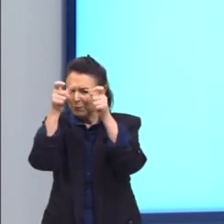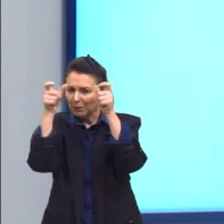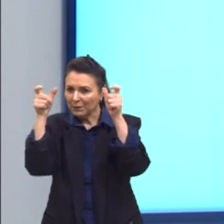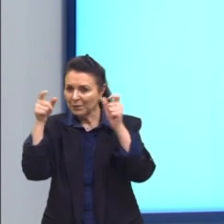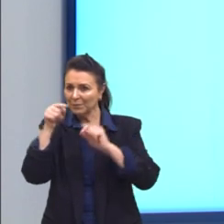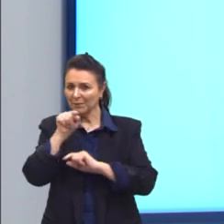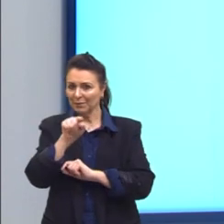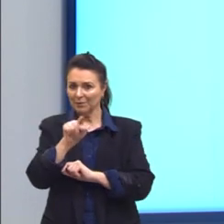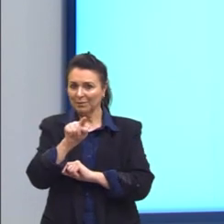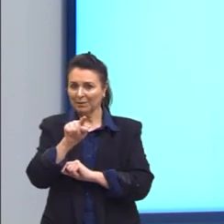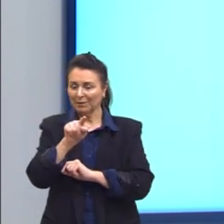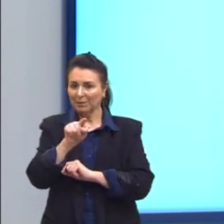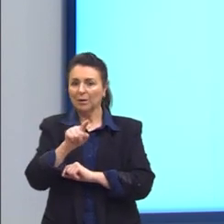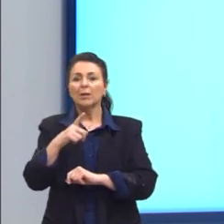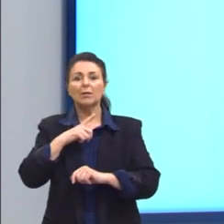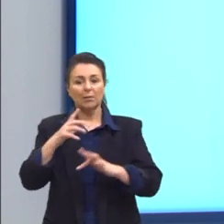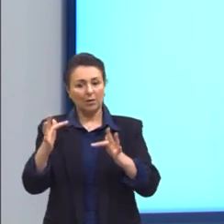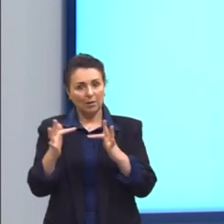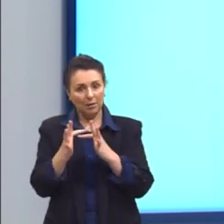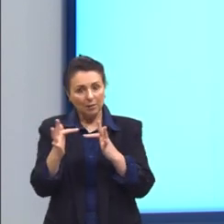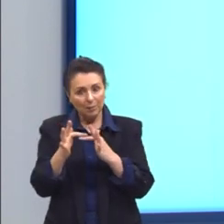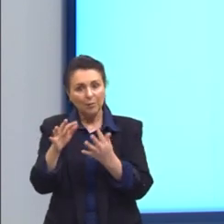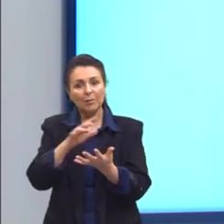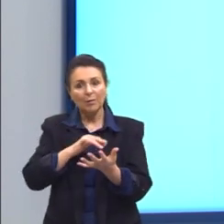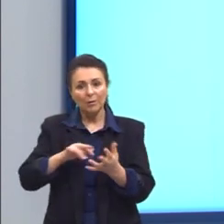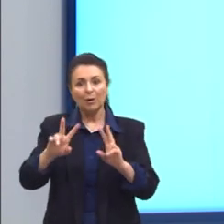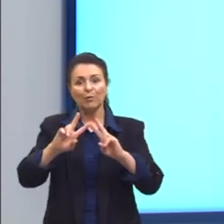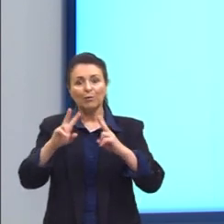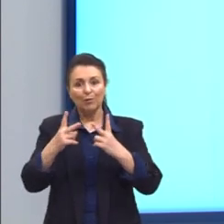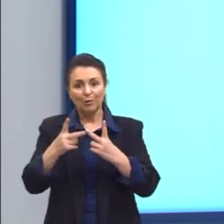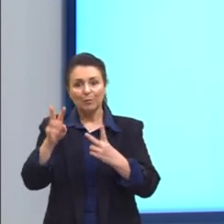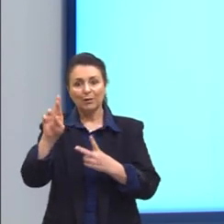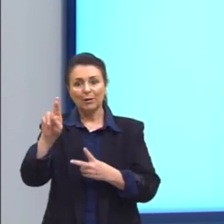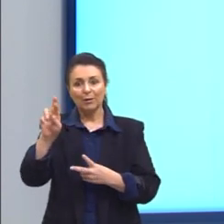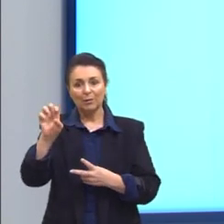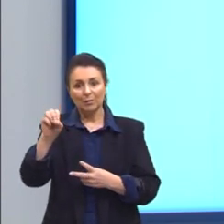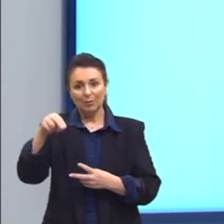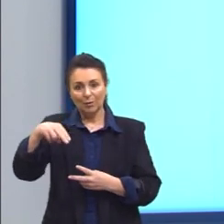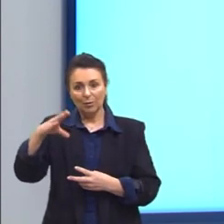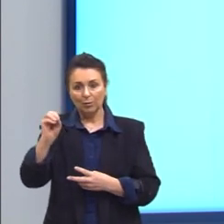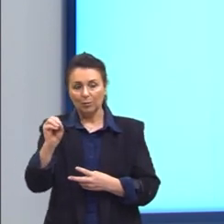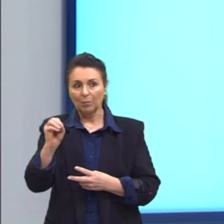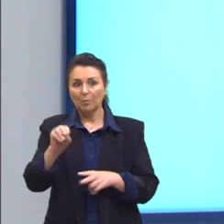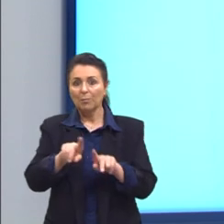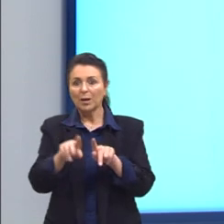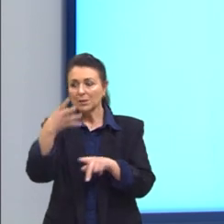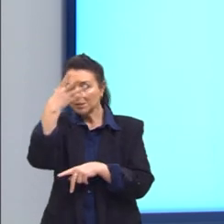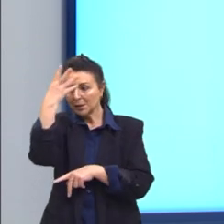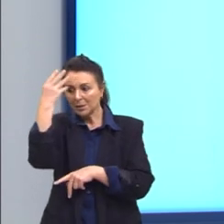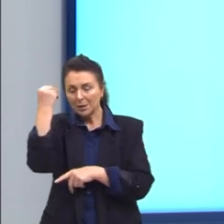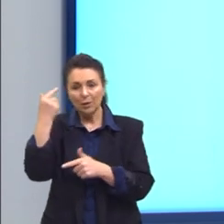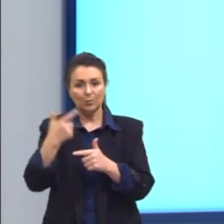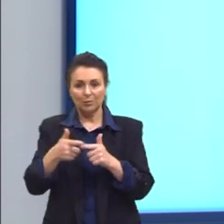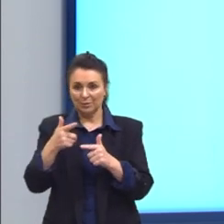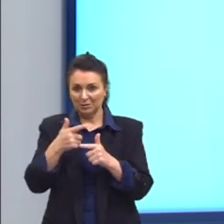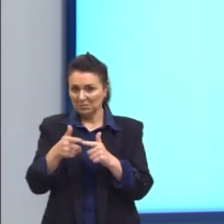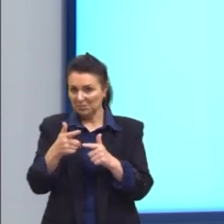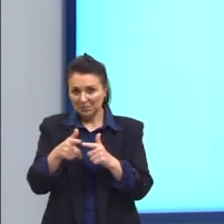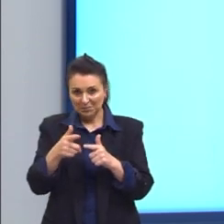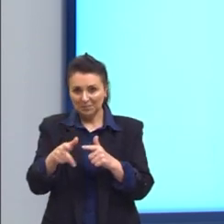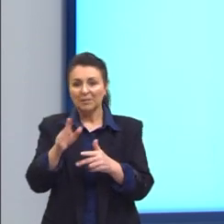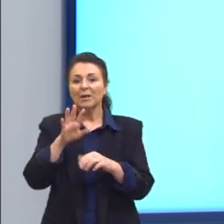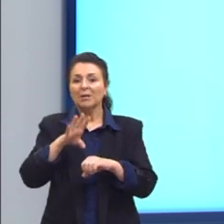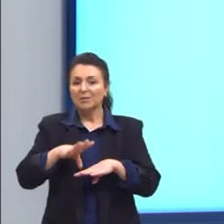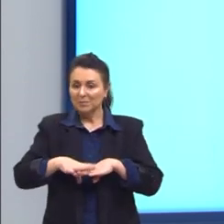existe uma fórmula para calcular o volume do tronco mas se não lembra não tem problema na matemática a gente